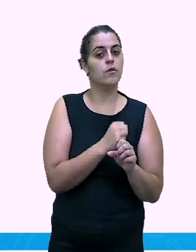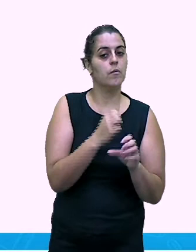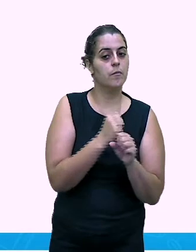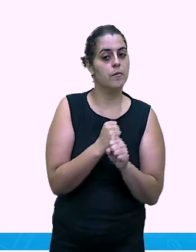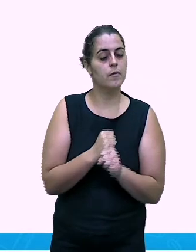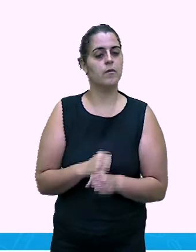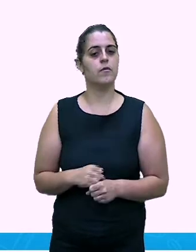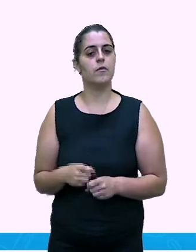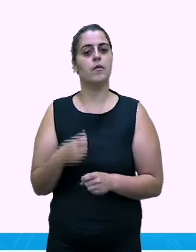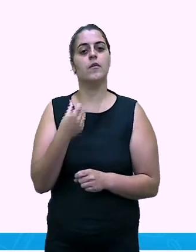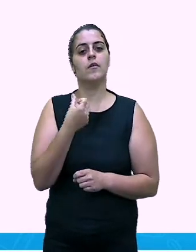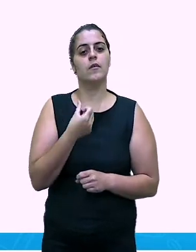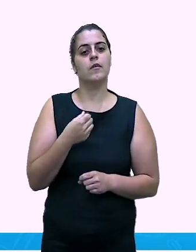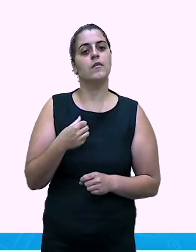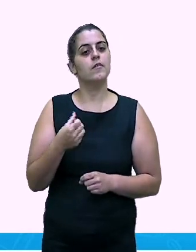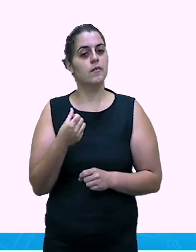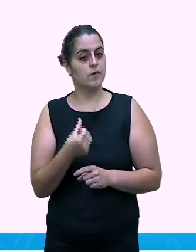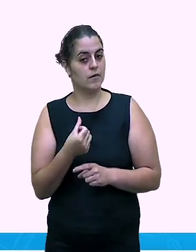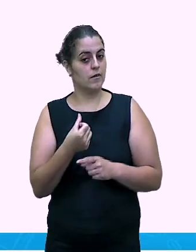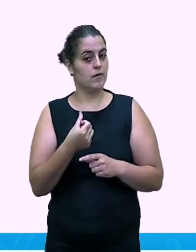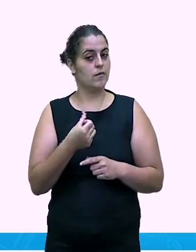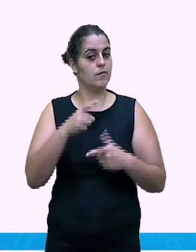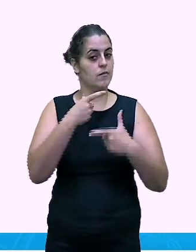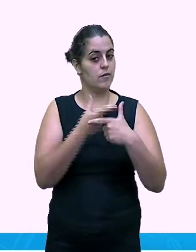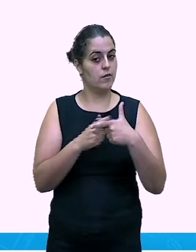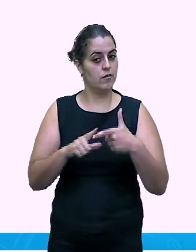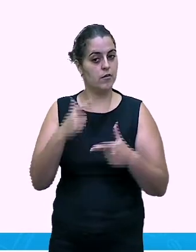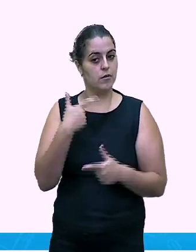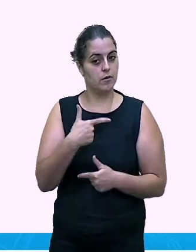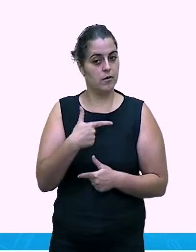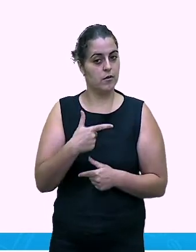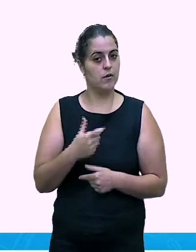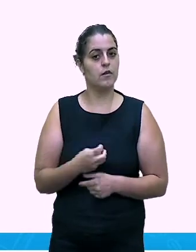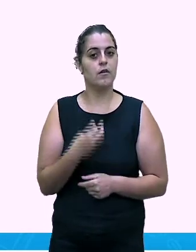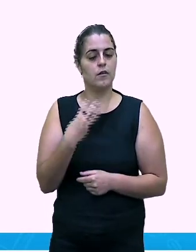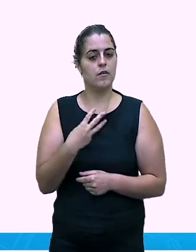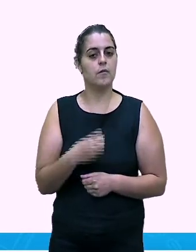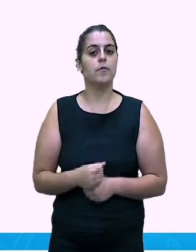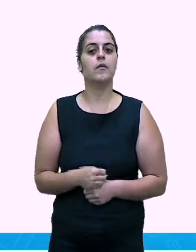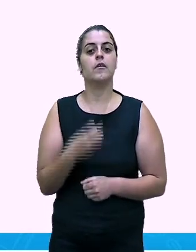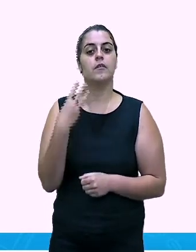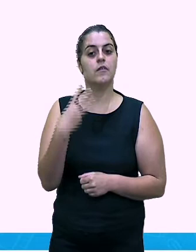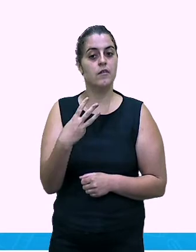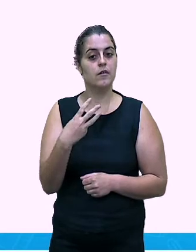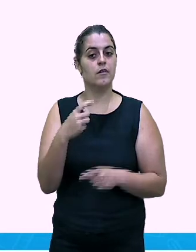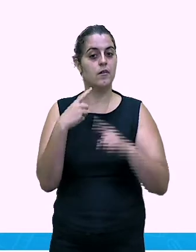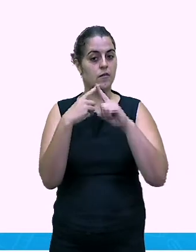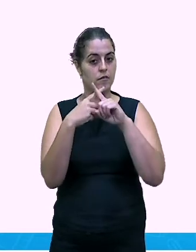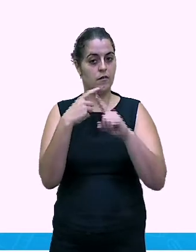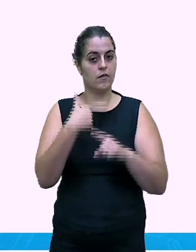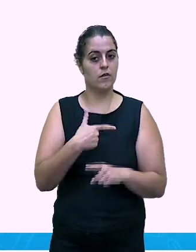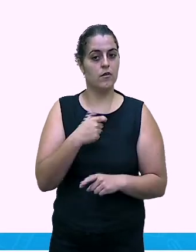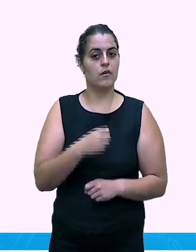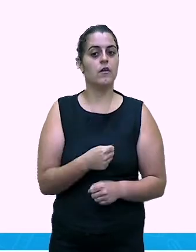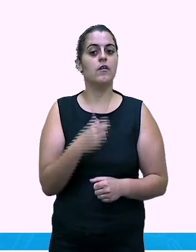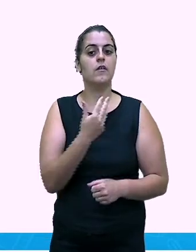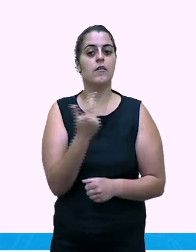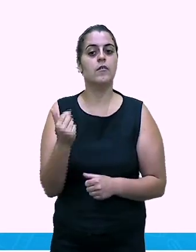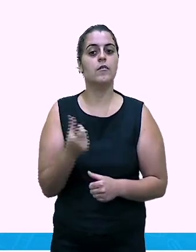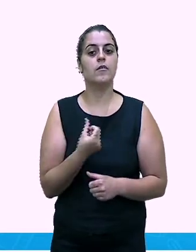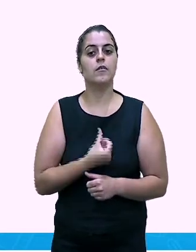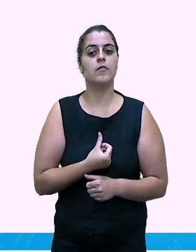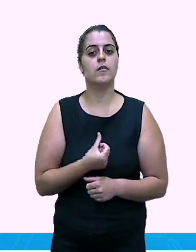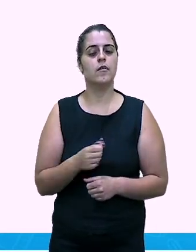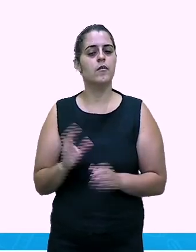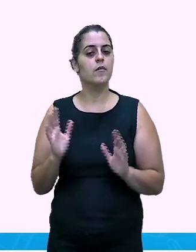6 dividido por 2 é 3, porque 3 vezes 2 é 6. Então, 3 vezes 2, 6. Agora